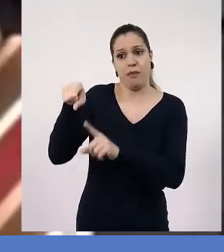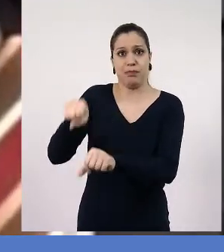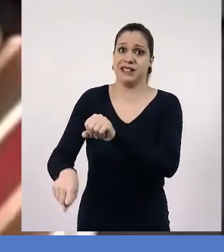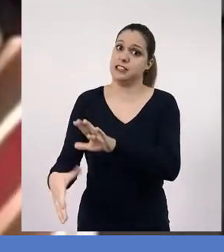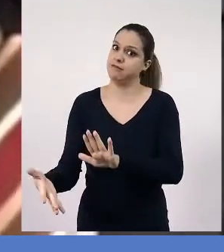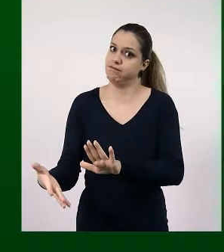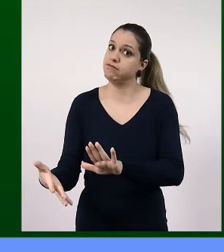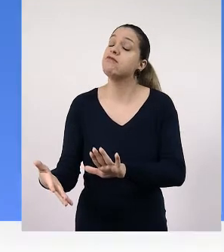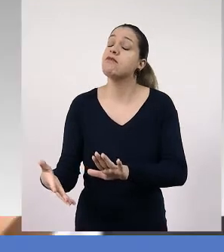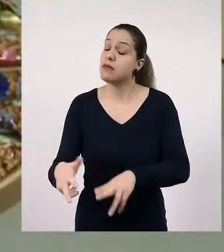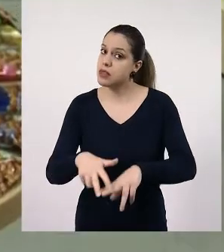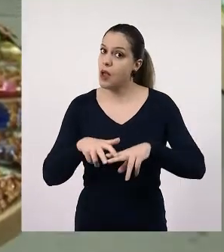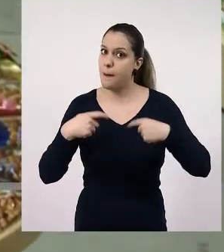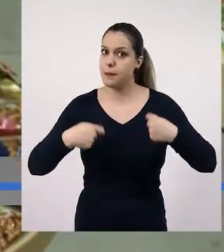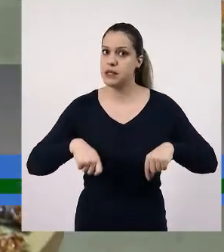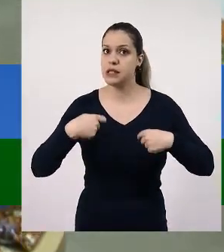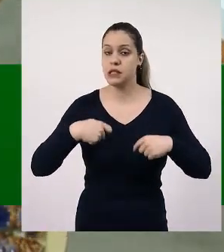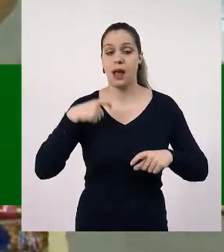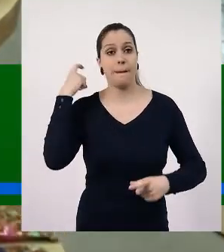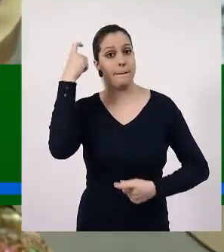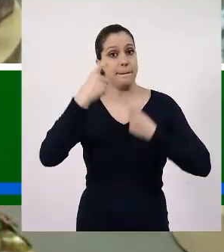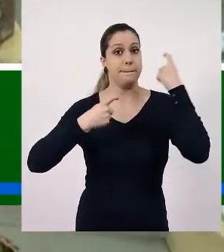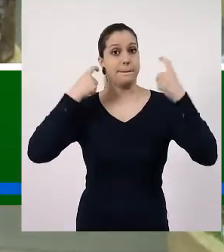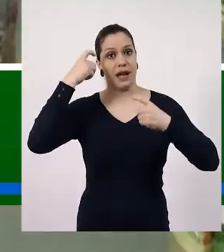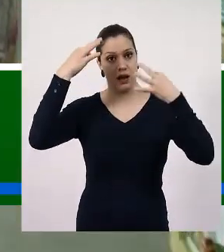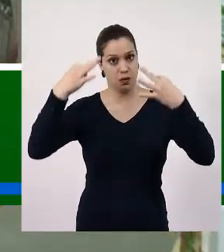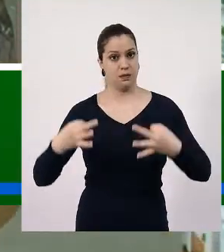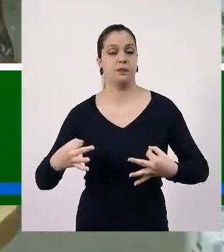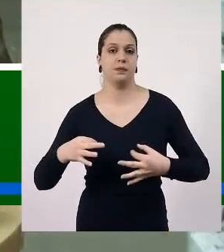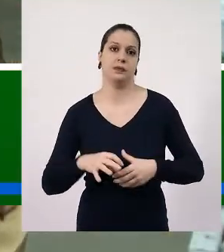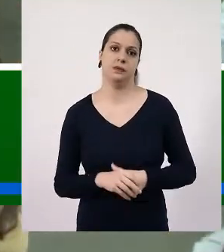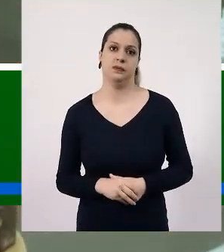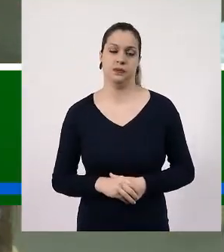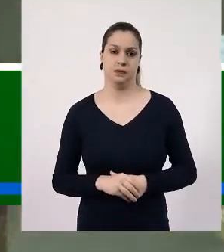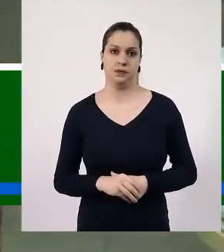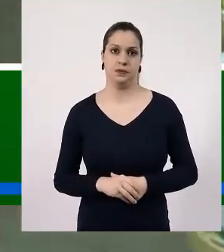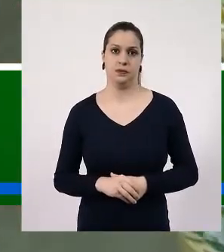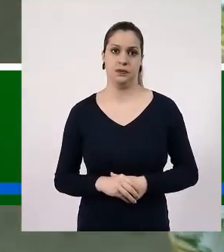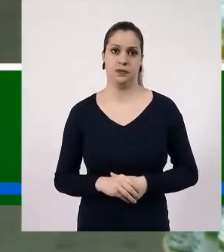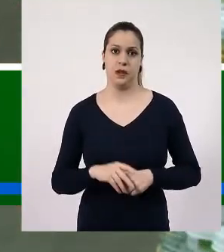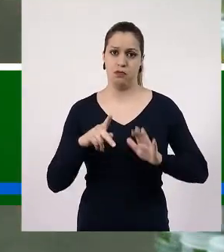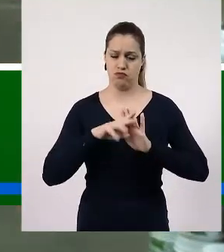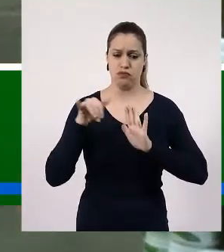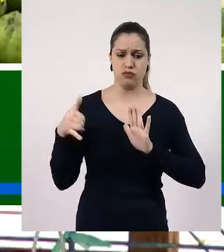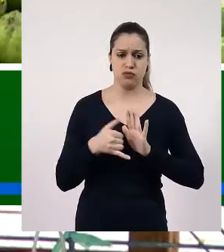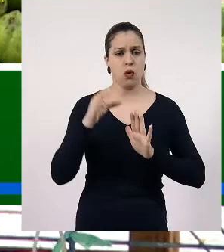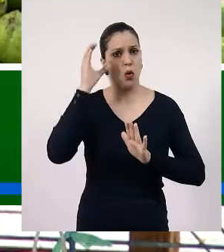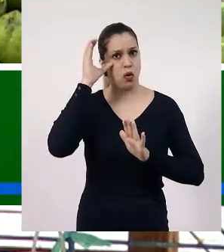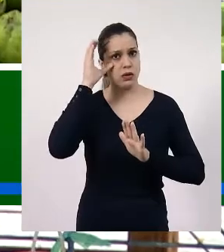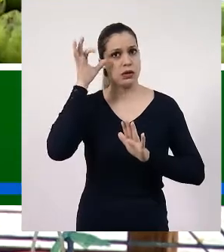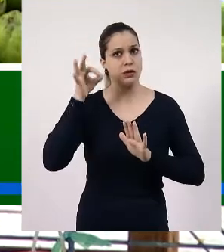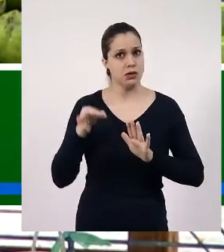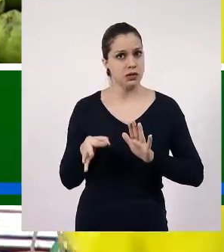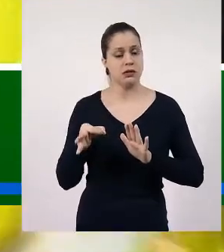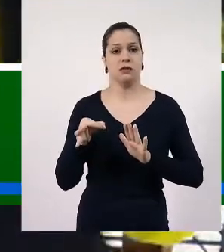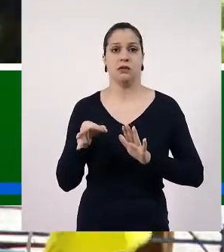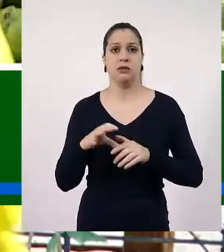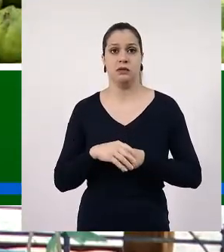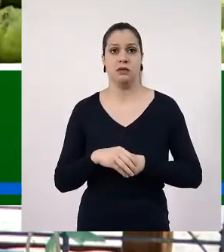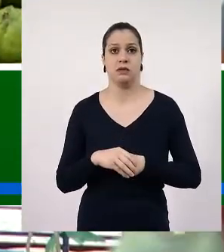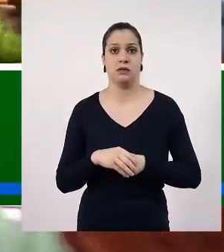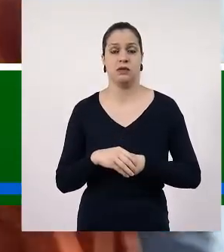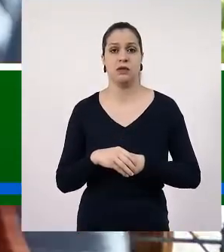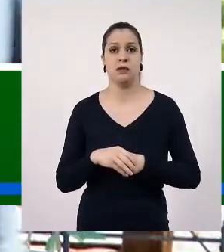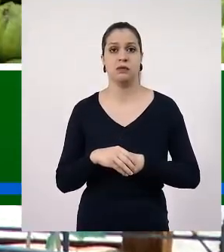não haja um atingimento aí nas empresas, não haja questão de demissão em massa. É